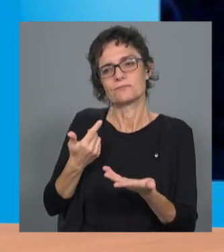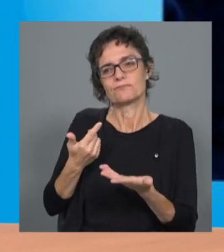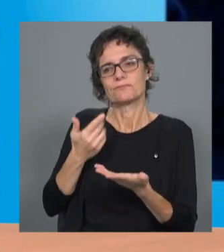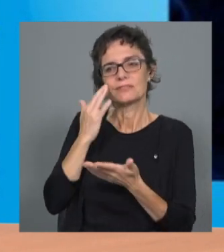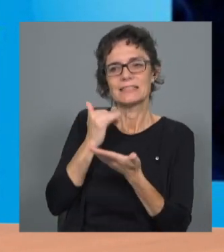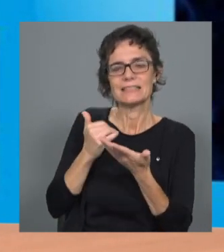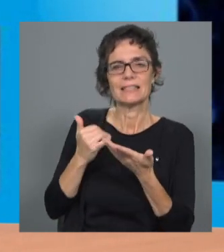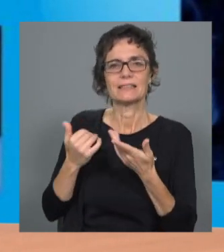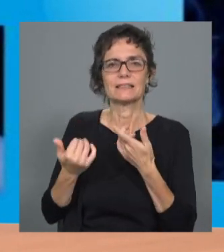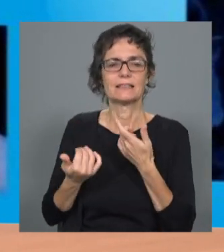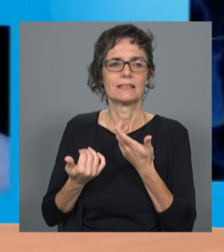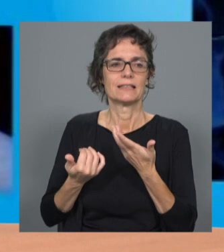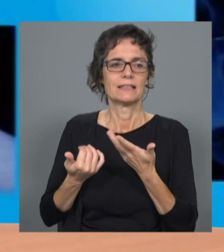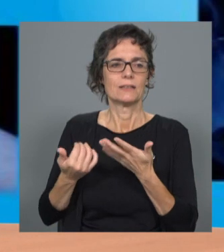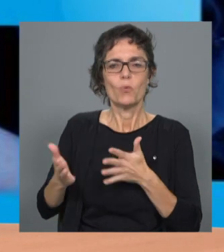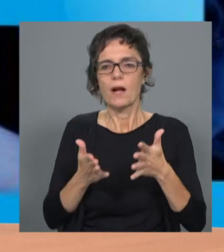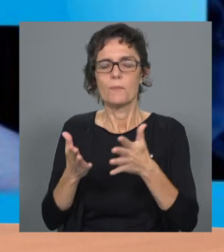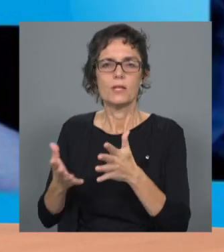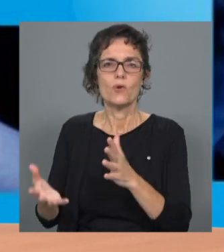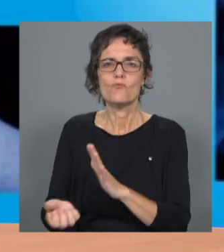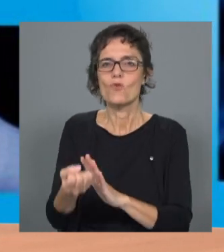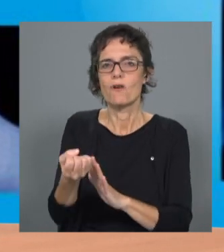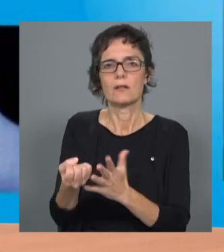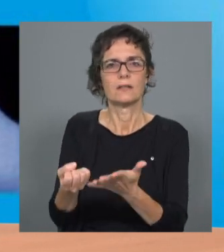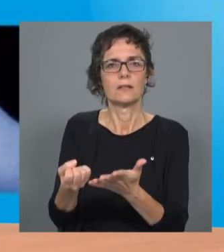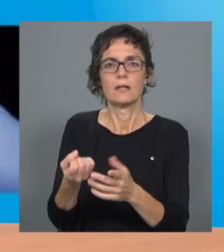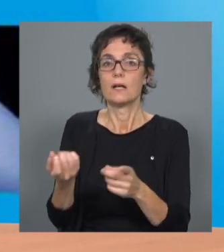difíceis, ou momentos que nós estamos mais fragilizados, e que isso